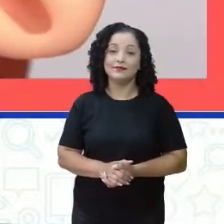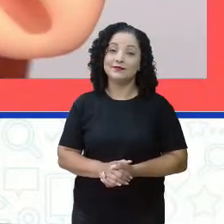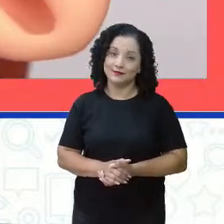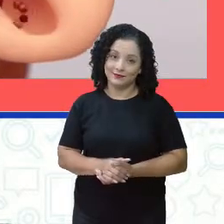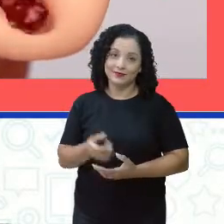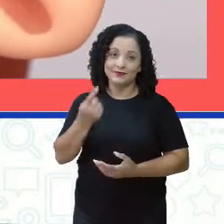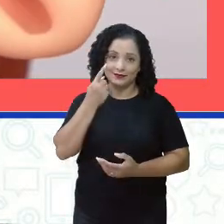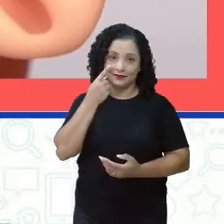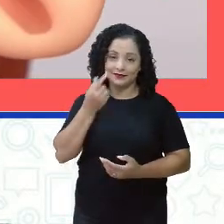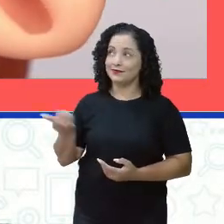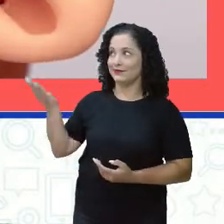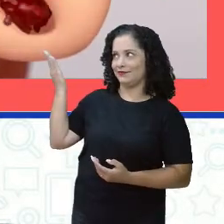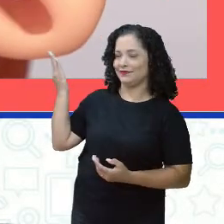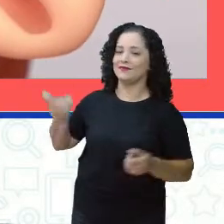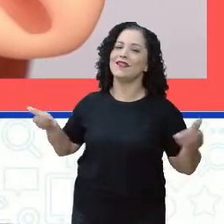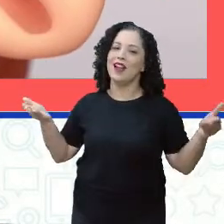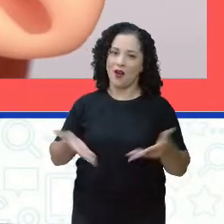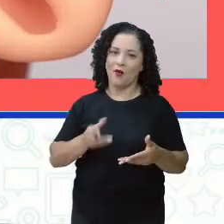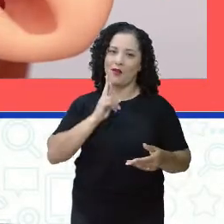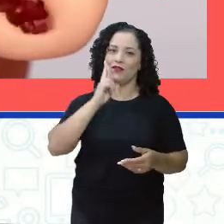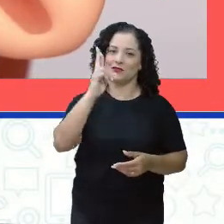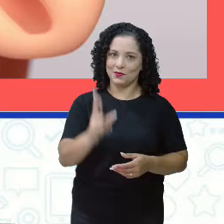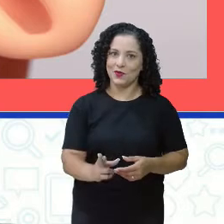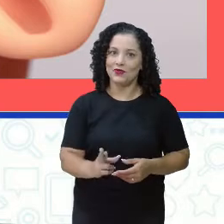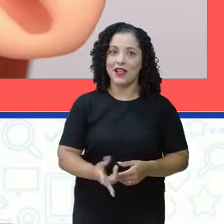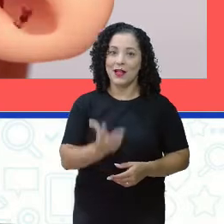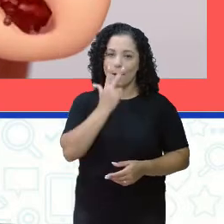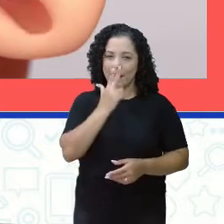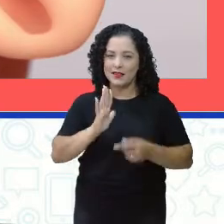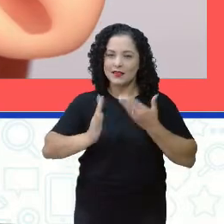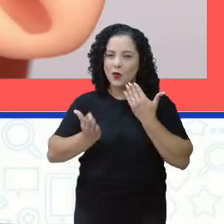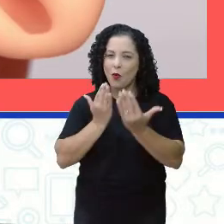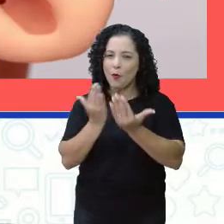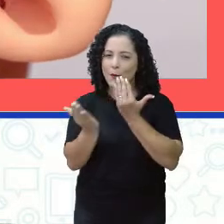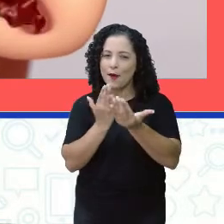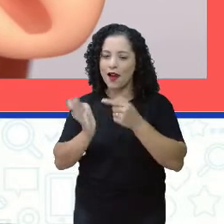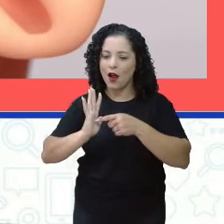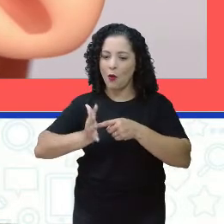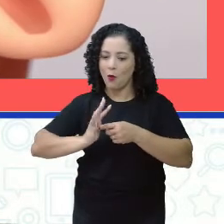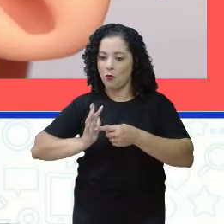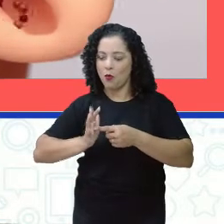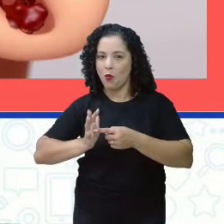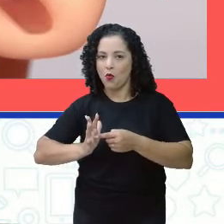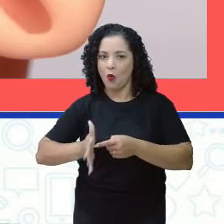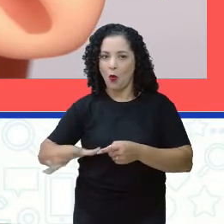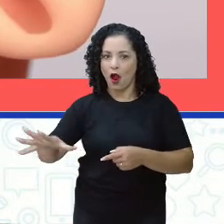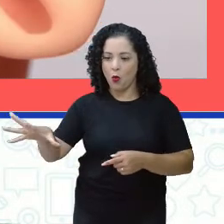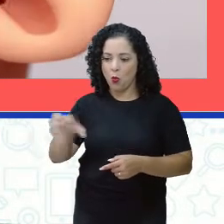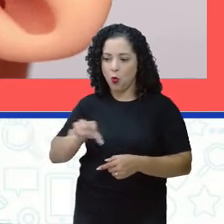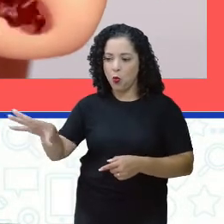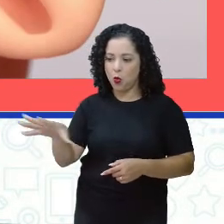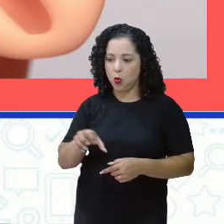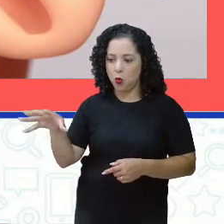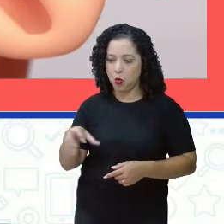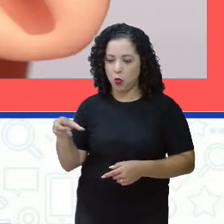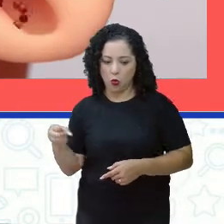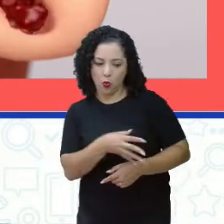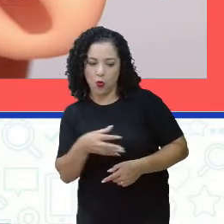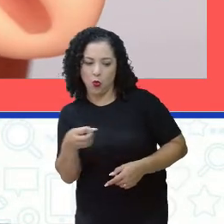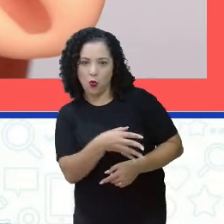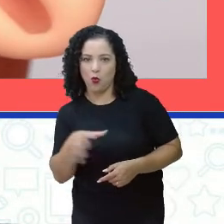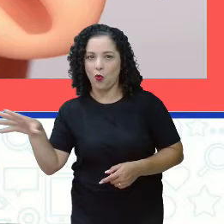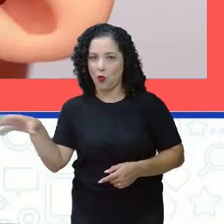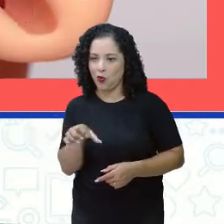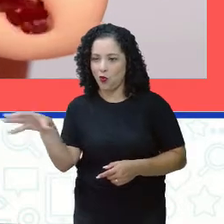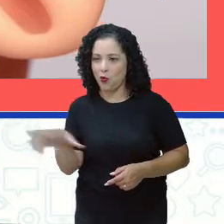Então, gente, acho que agora dei aí a resposta, é uma bomba d'água, retirando água de um lado para outro. Mas a gente vai ver aí